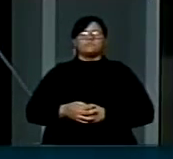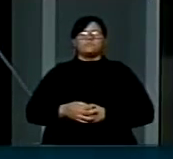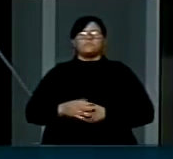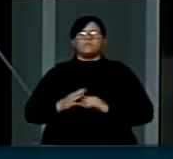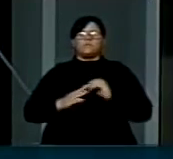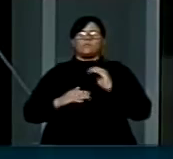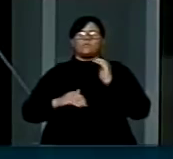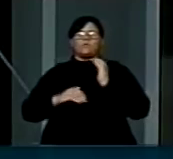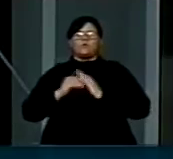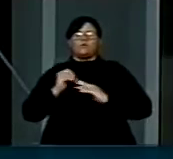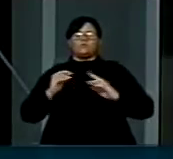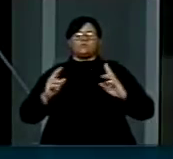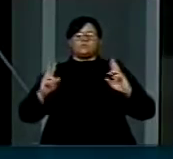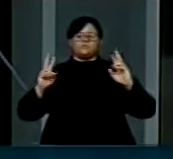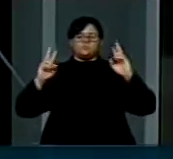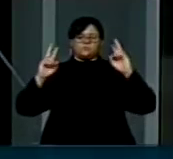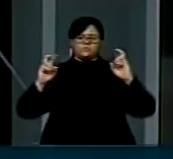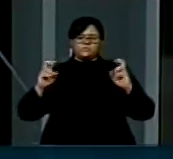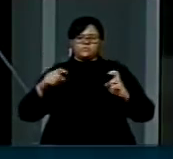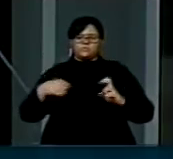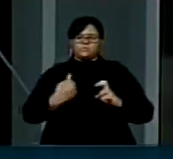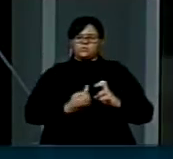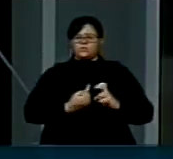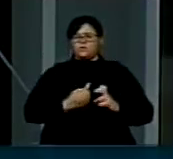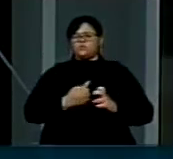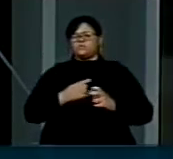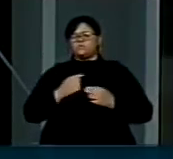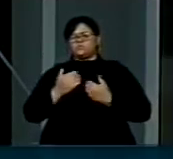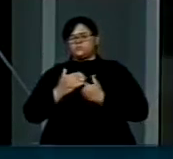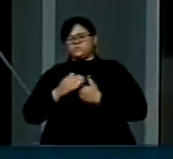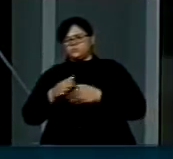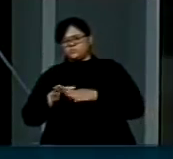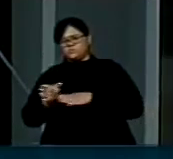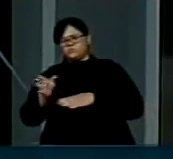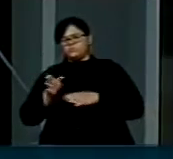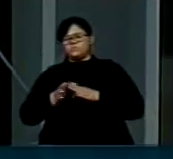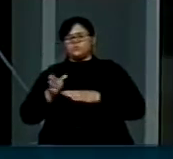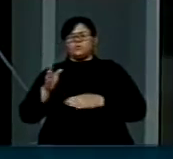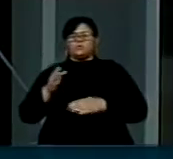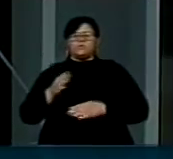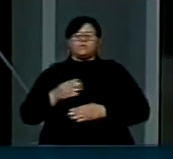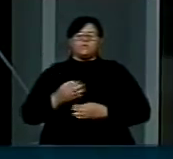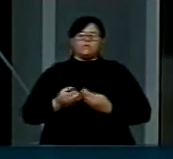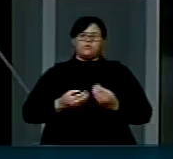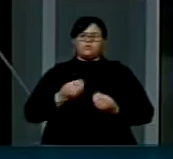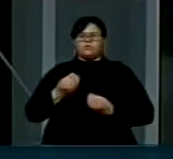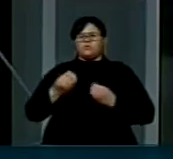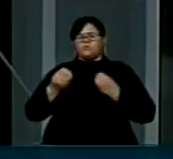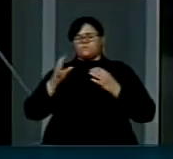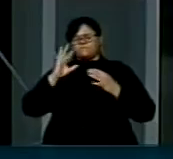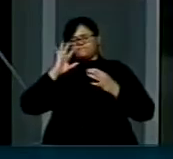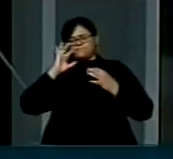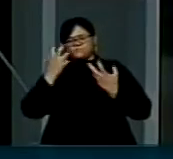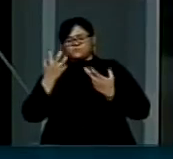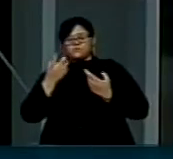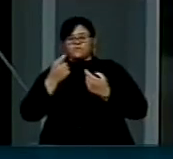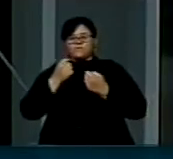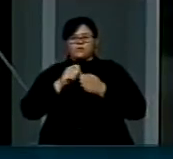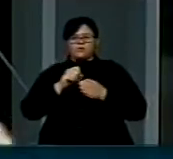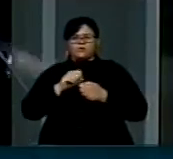assunto que permeará as nossas agendas, que orientará as nossas decisões e que fará com que nós, nesta